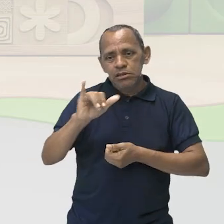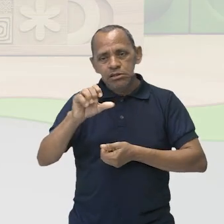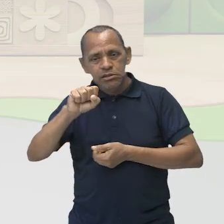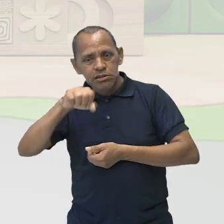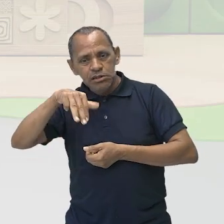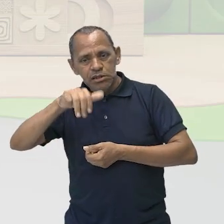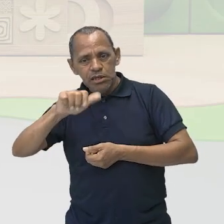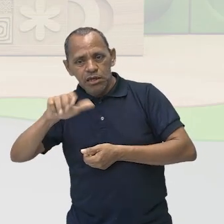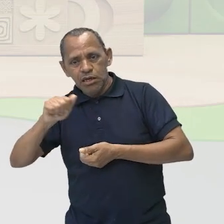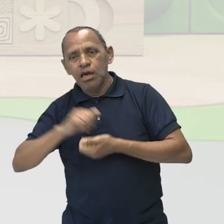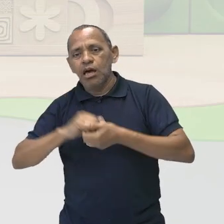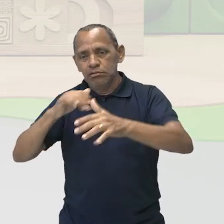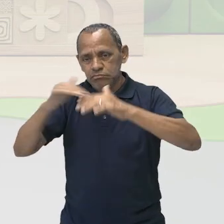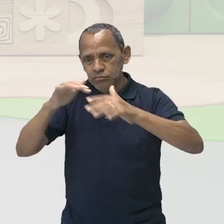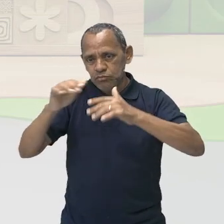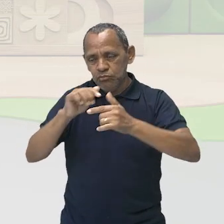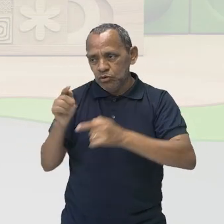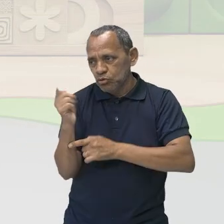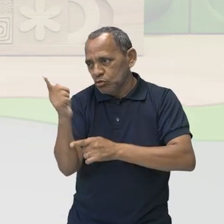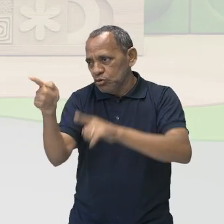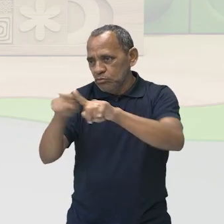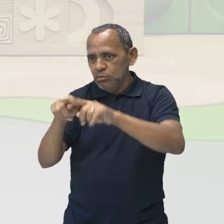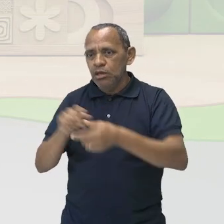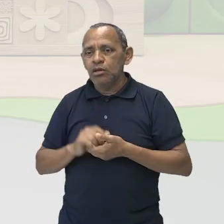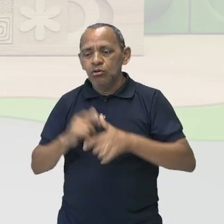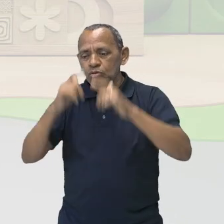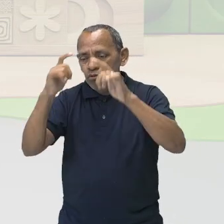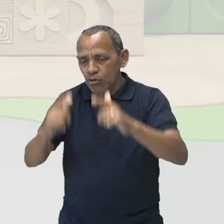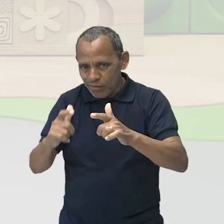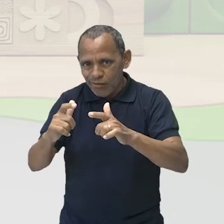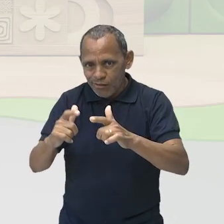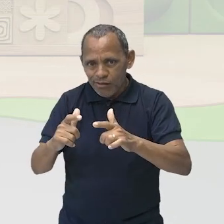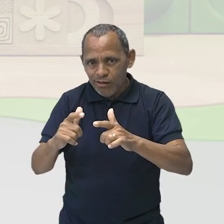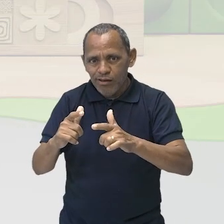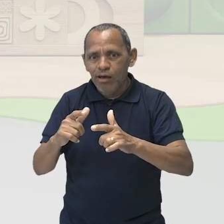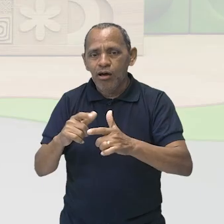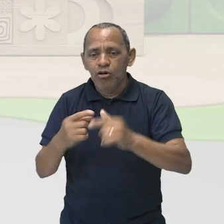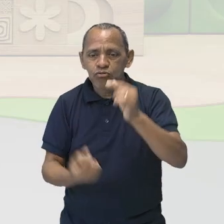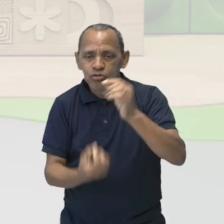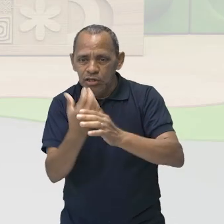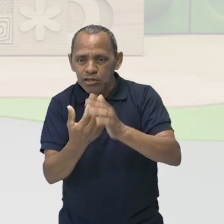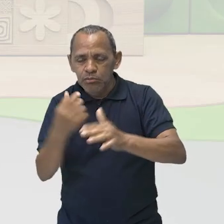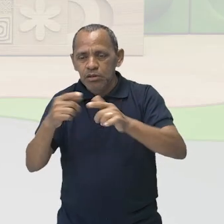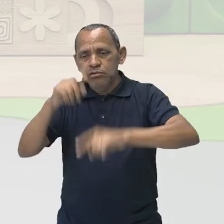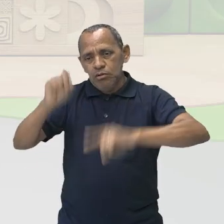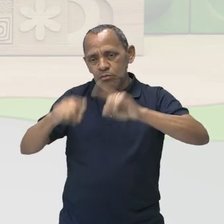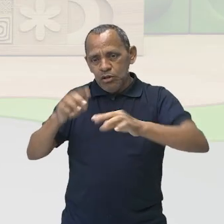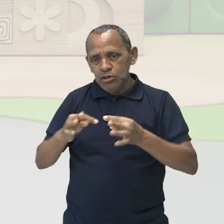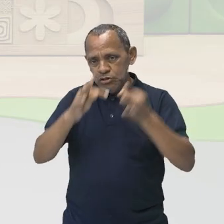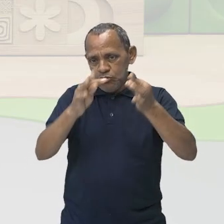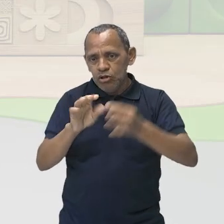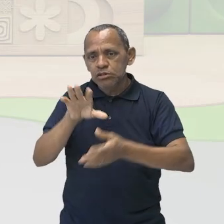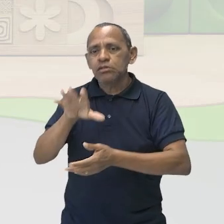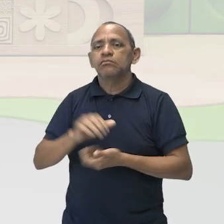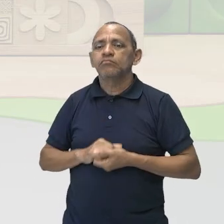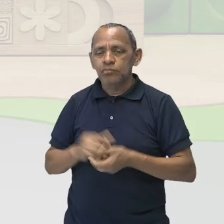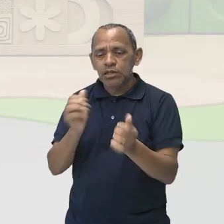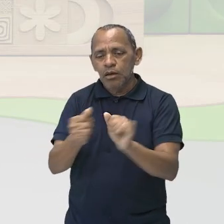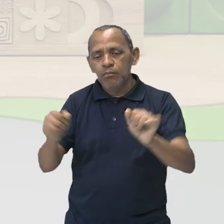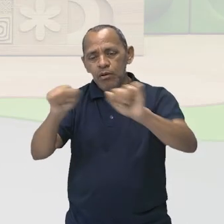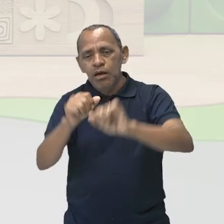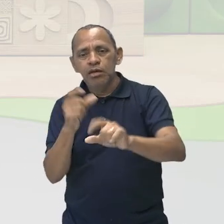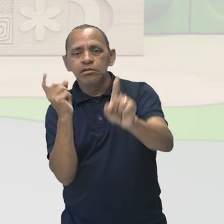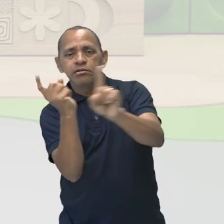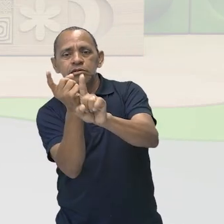longe ou em regiões onde o sismógrafo não está instalado. Então, esses são aparelhos tecnológicos aí que são capazes de